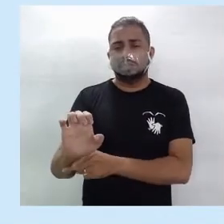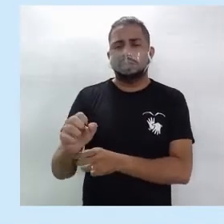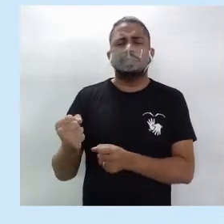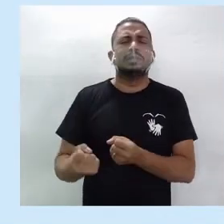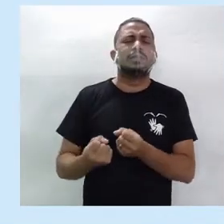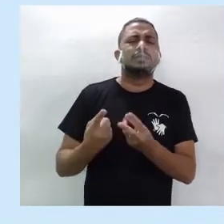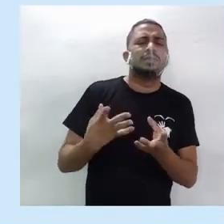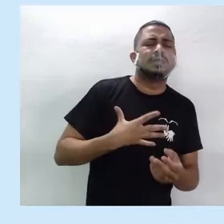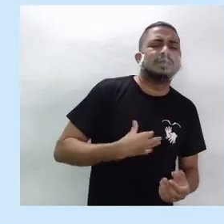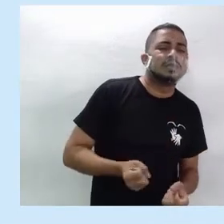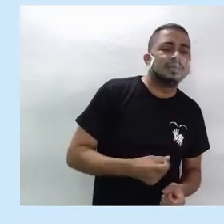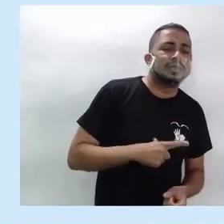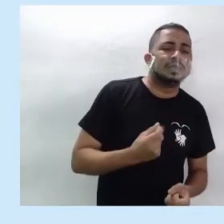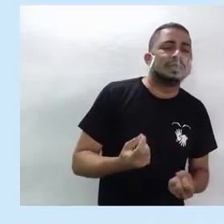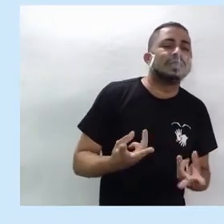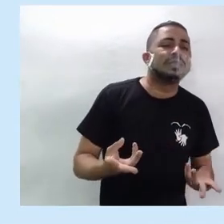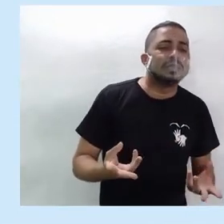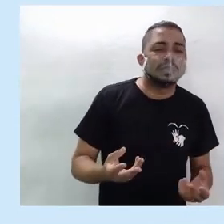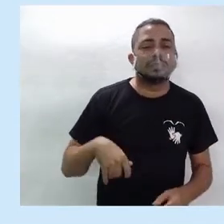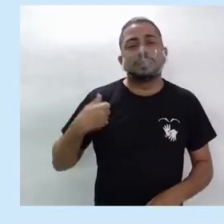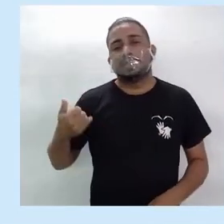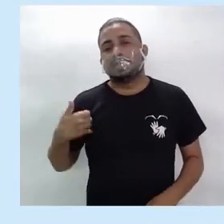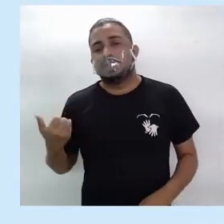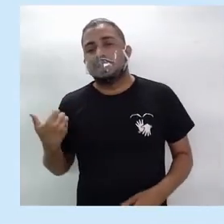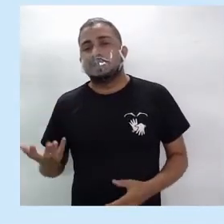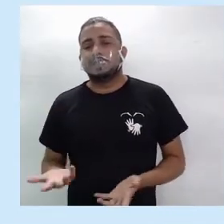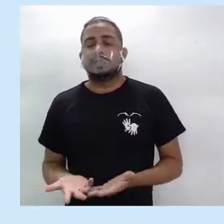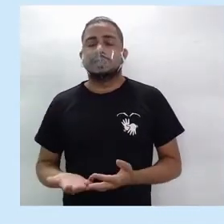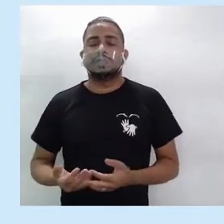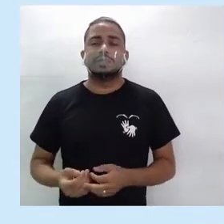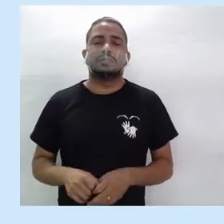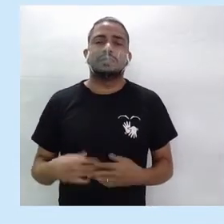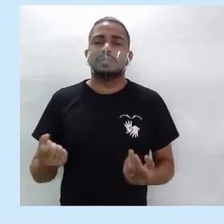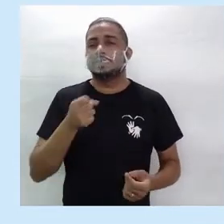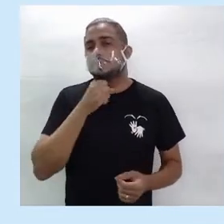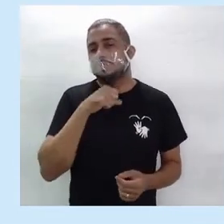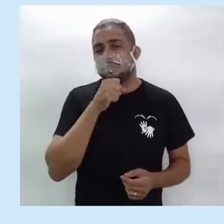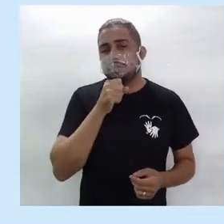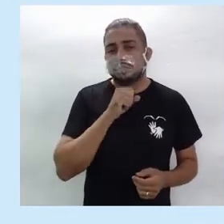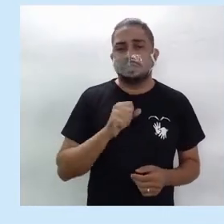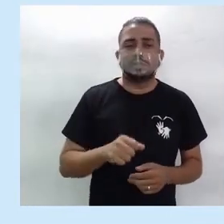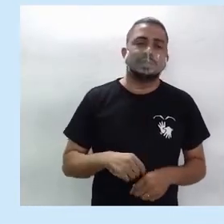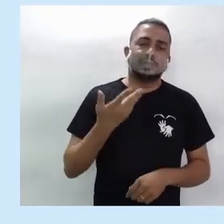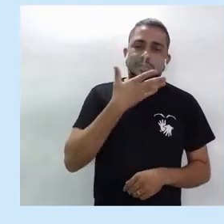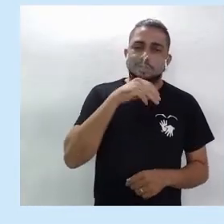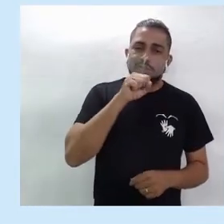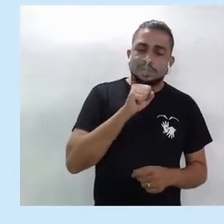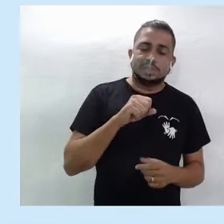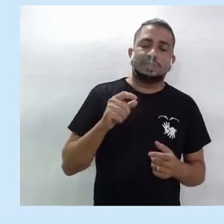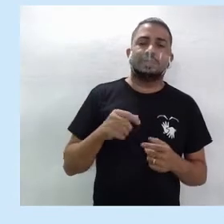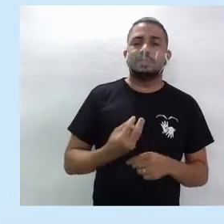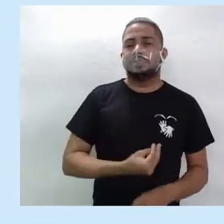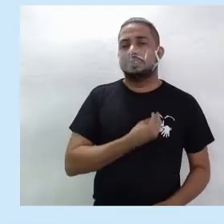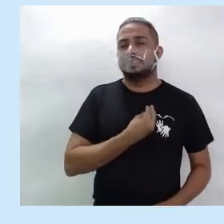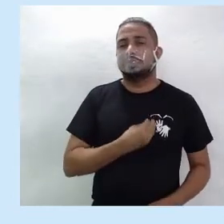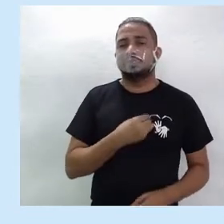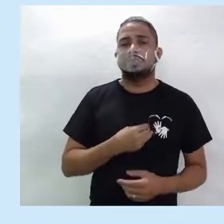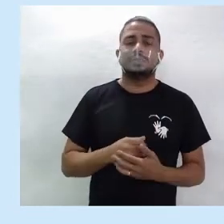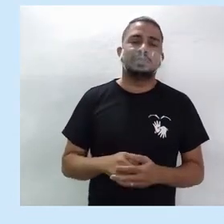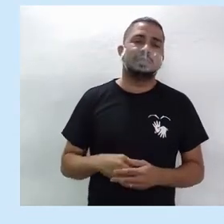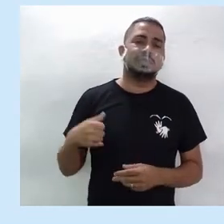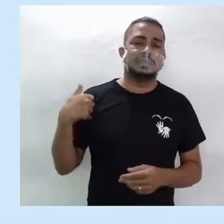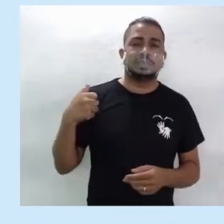filhos tem? Qual a idade dos seus filhos? Quantos avós você tem aí? Quantos pais? Seus pais são vivos? A idade? Quando faz